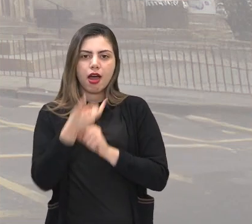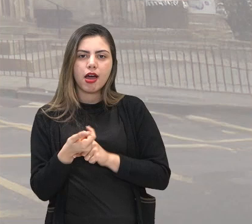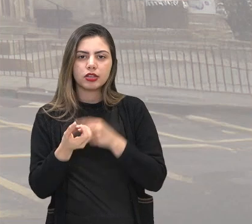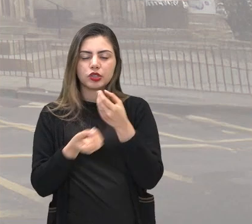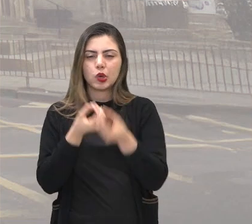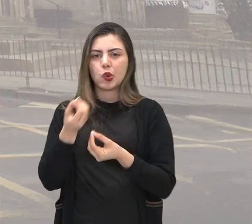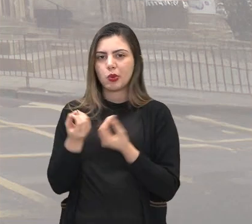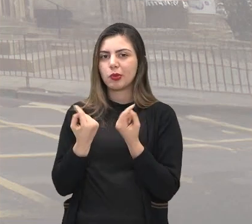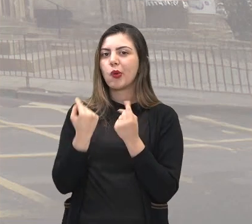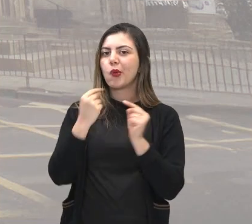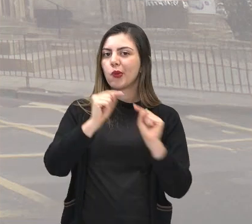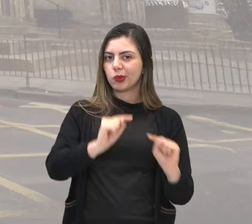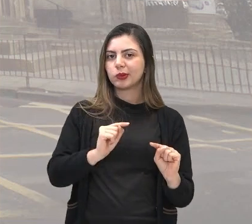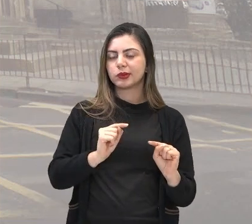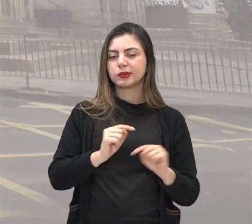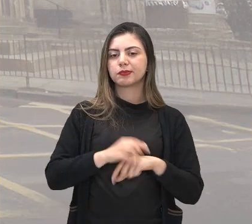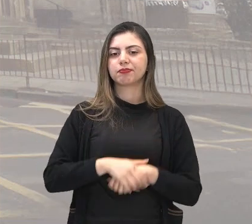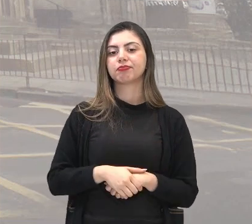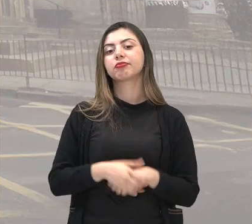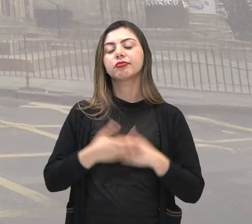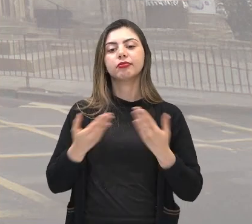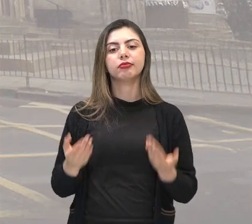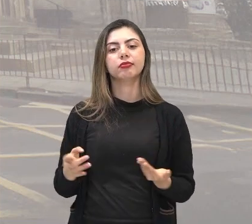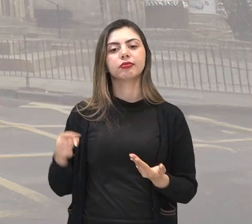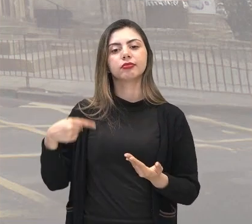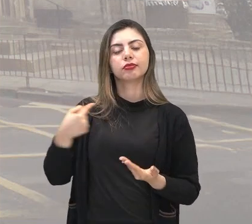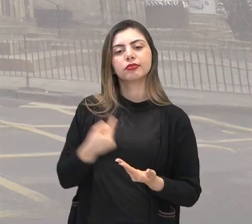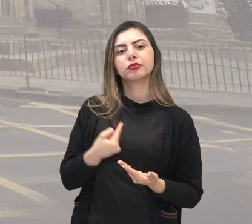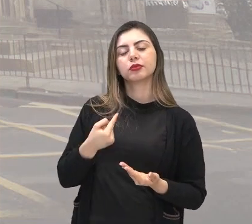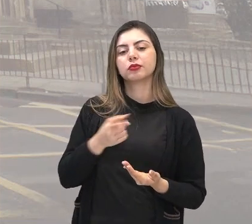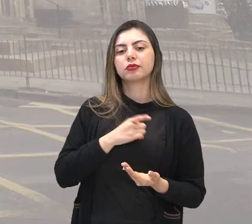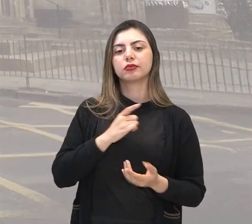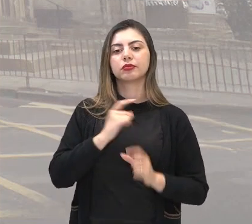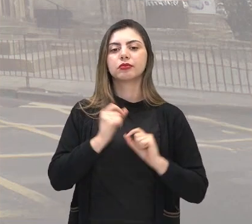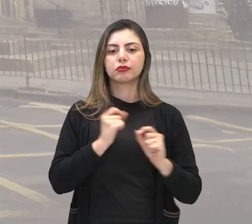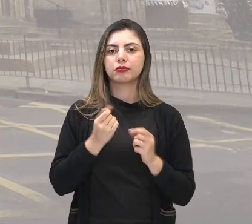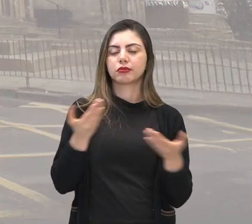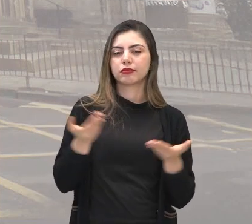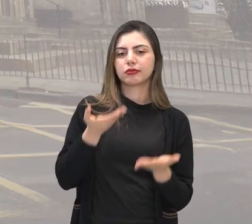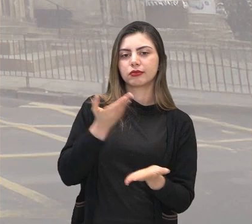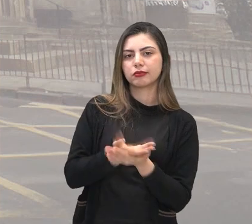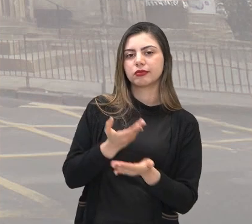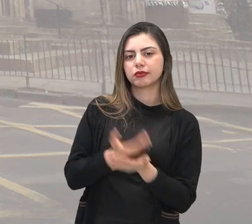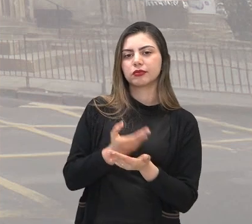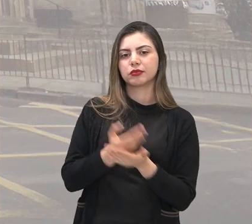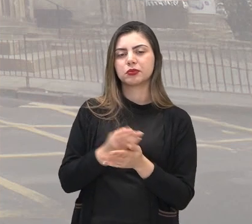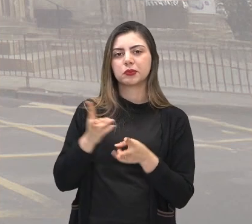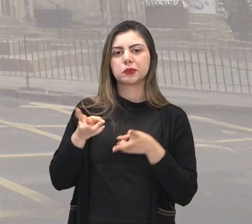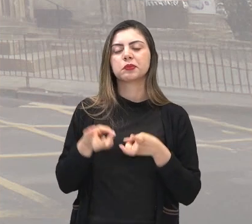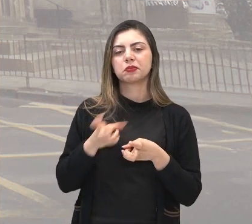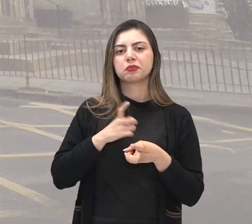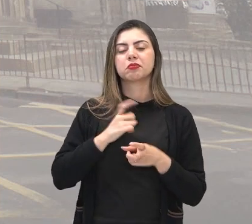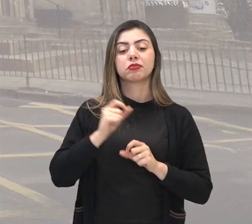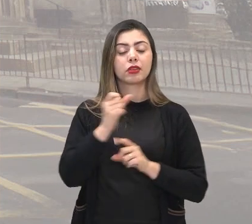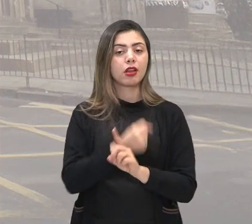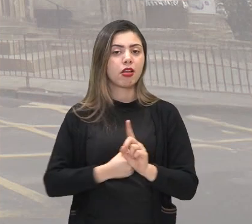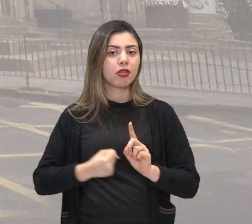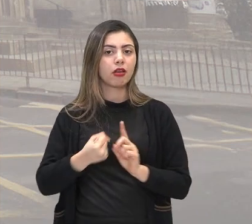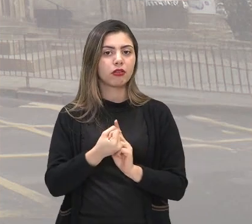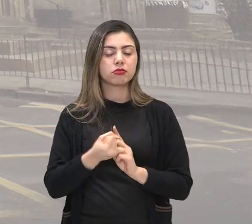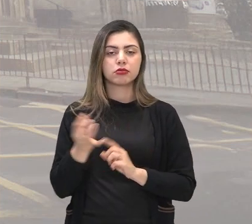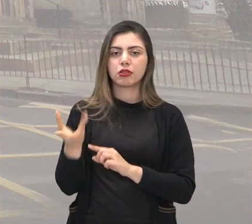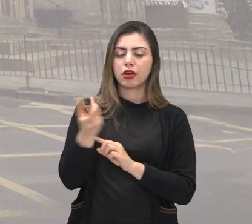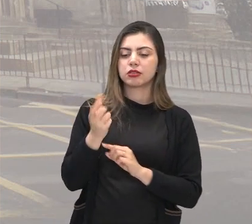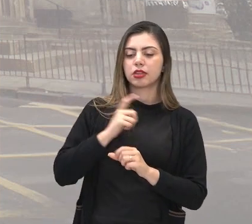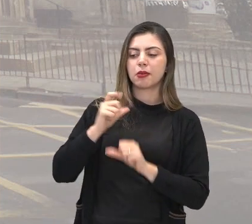arte né e o que a gente viu durante né Toda essa trajetória é que o fazer artístico ele foi se transformando de